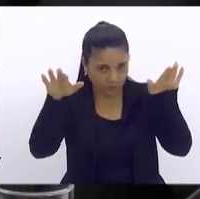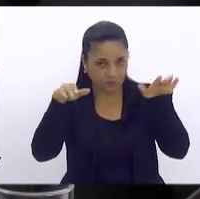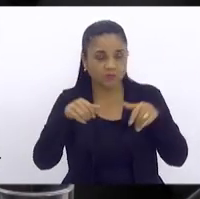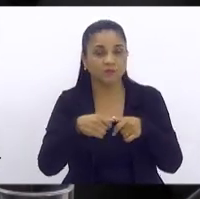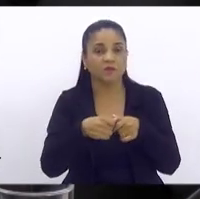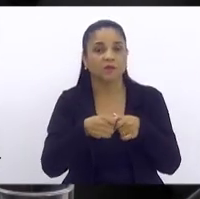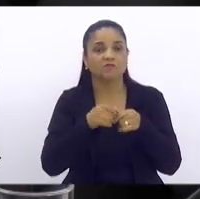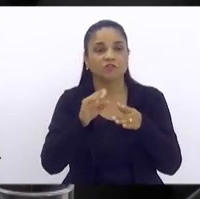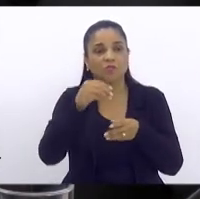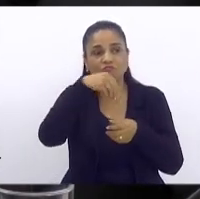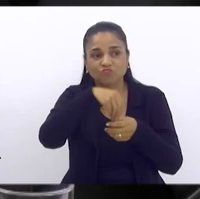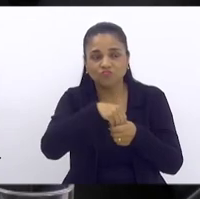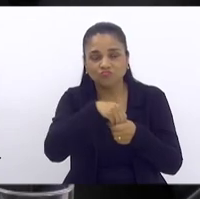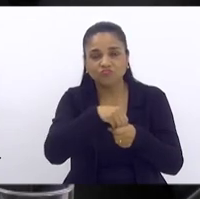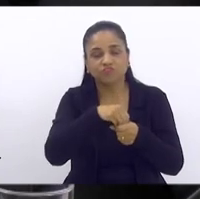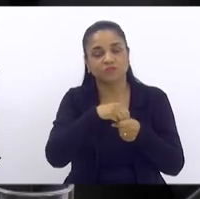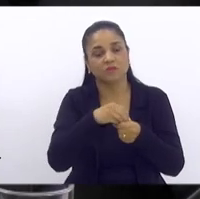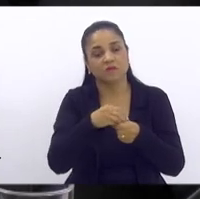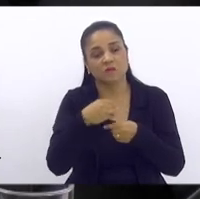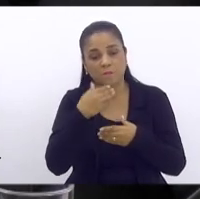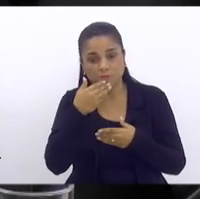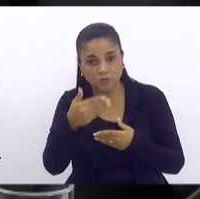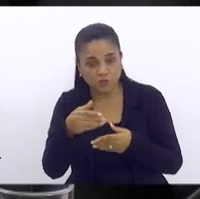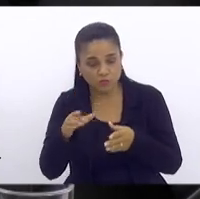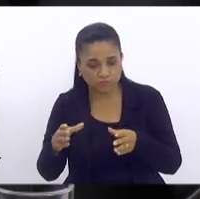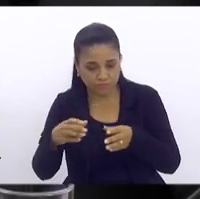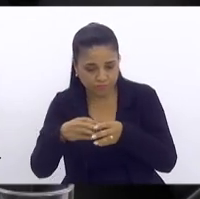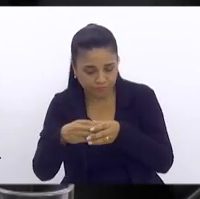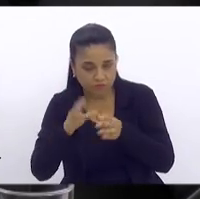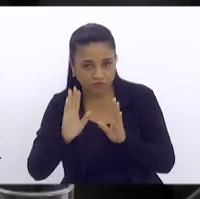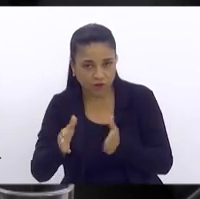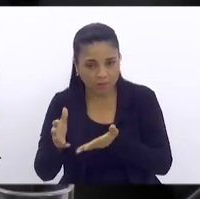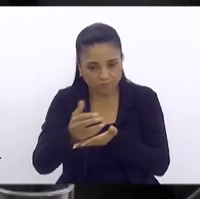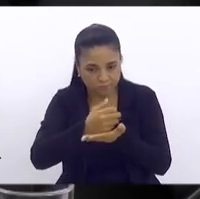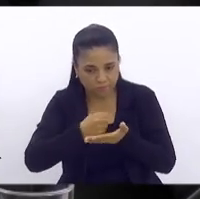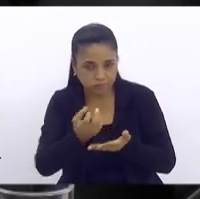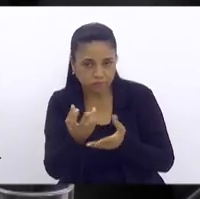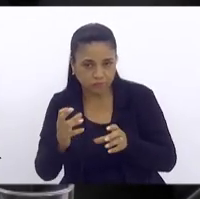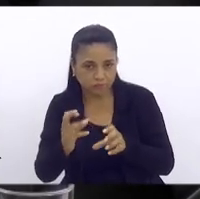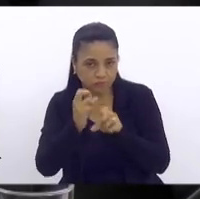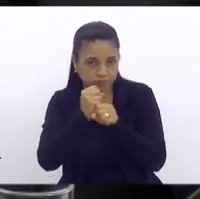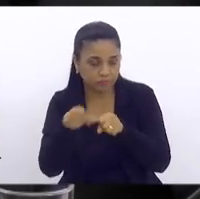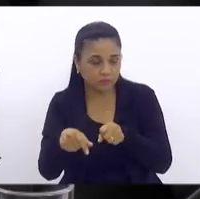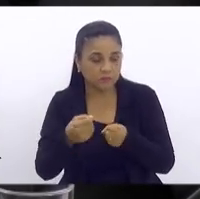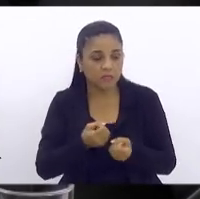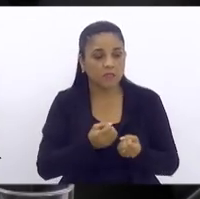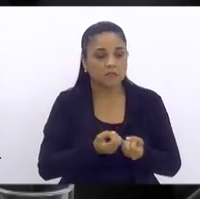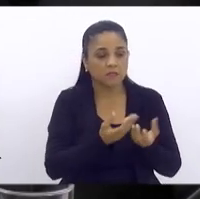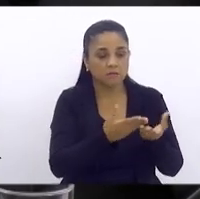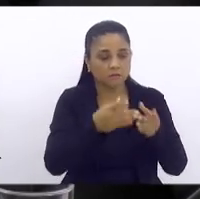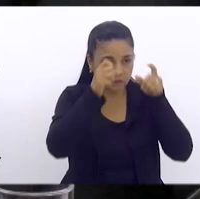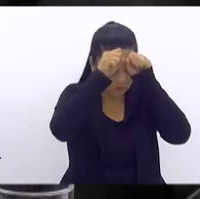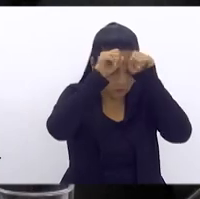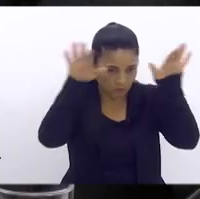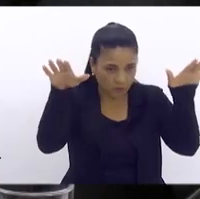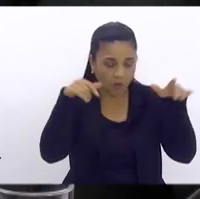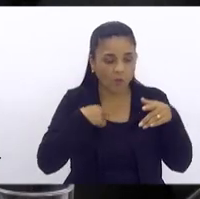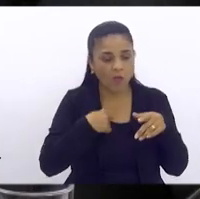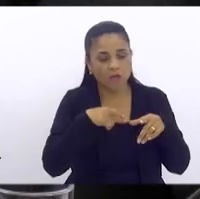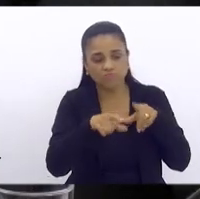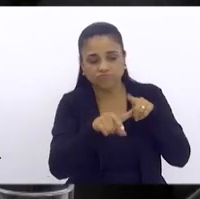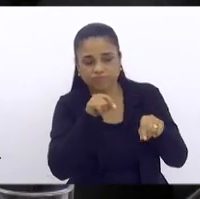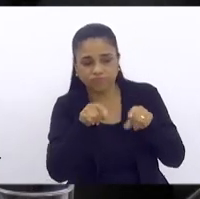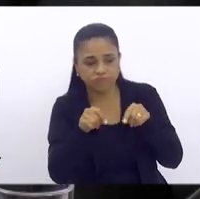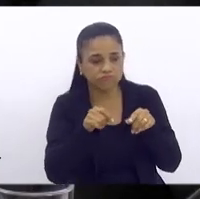tem um pedido gerado, gera para o tribunal, e o tribunal precisa divulgar esses dados, né, para saber quantos foram deferidos, qual tipo, né, até